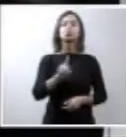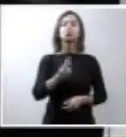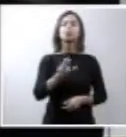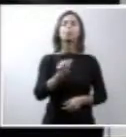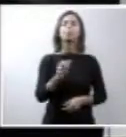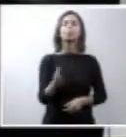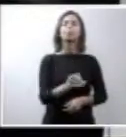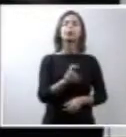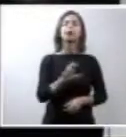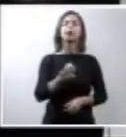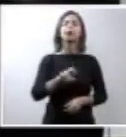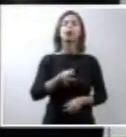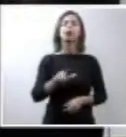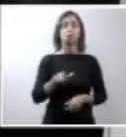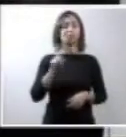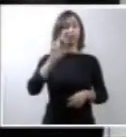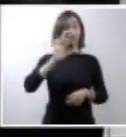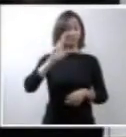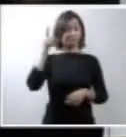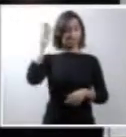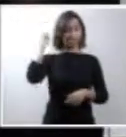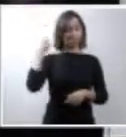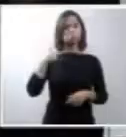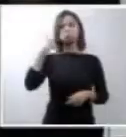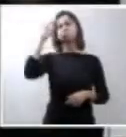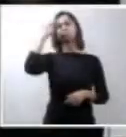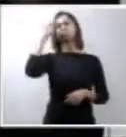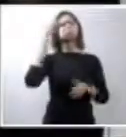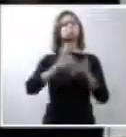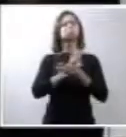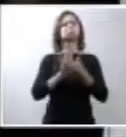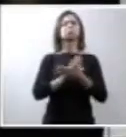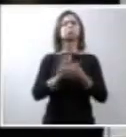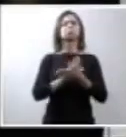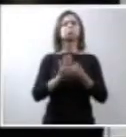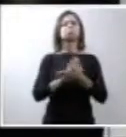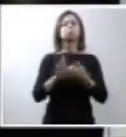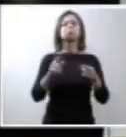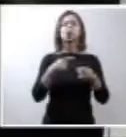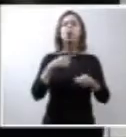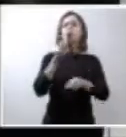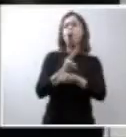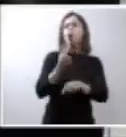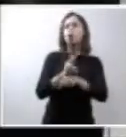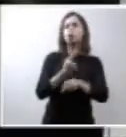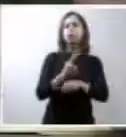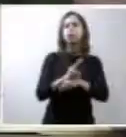se tinha nenhuma ideia dos eixos endócrinos controlados pela hipófise.